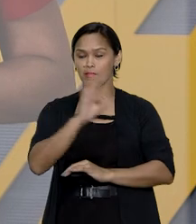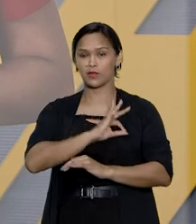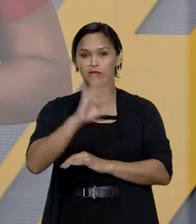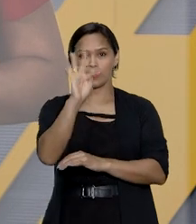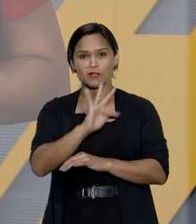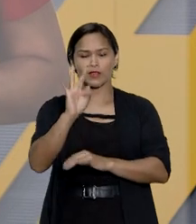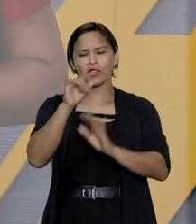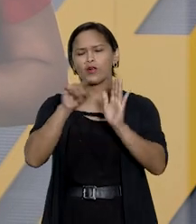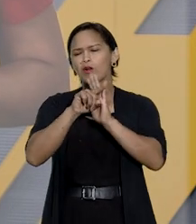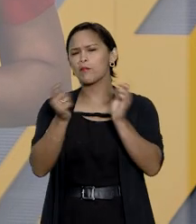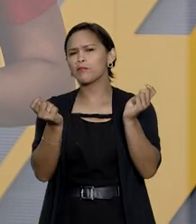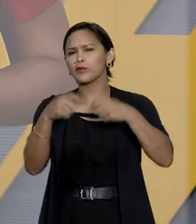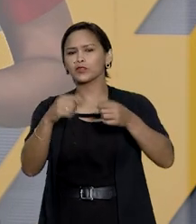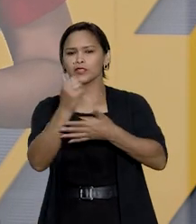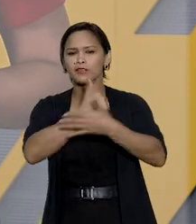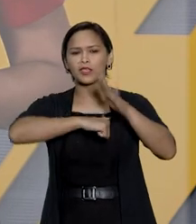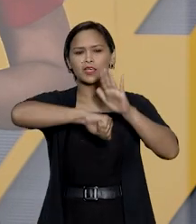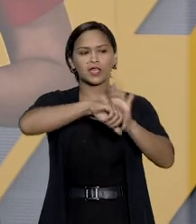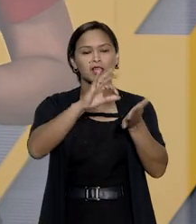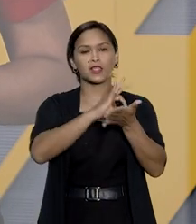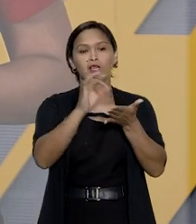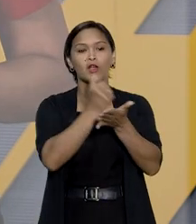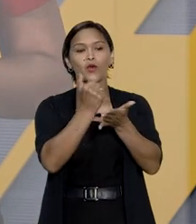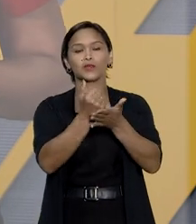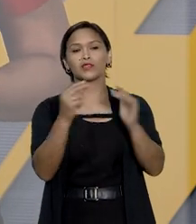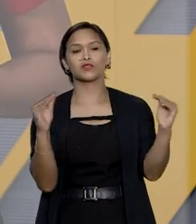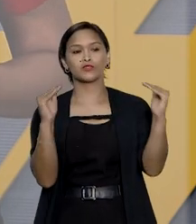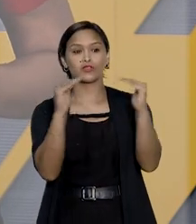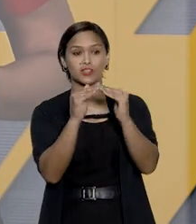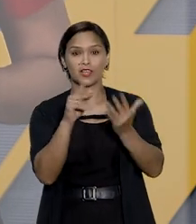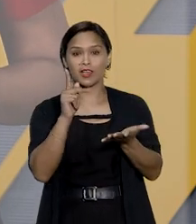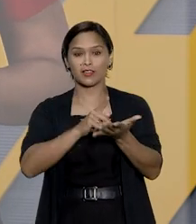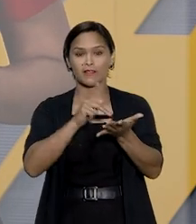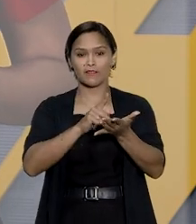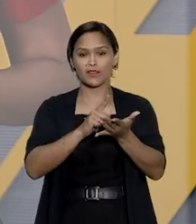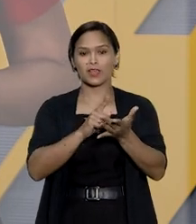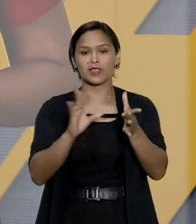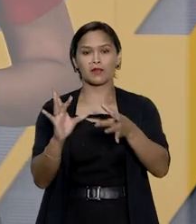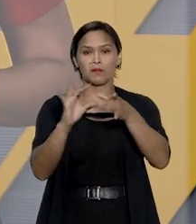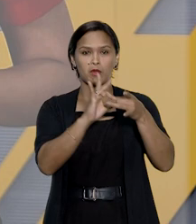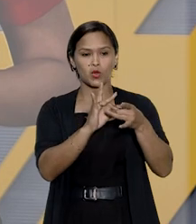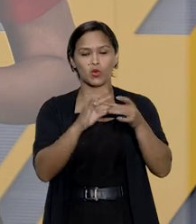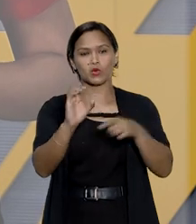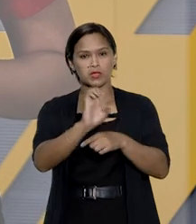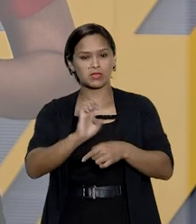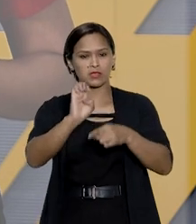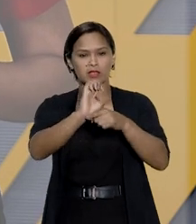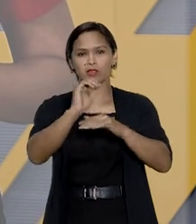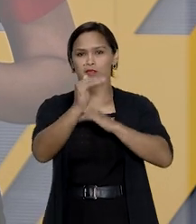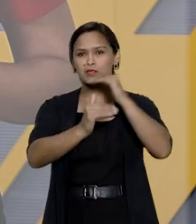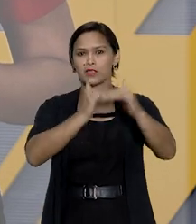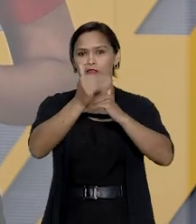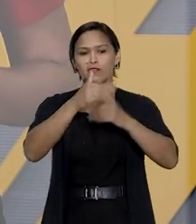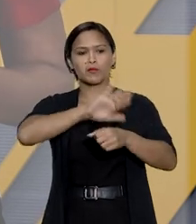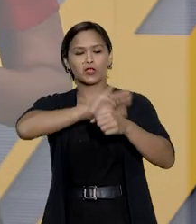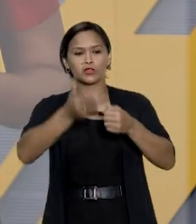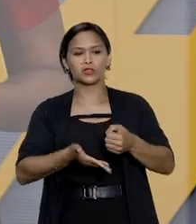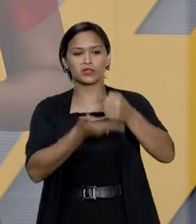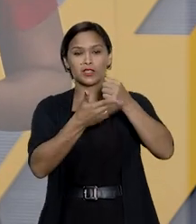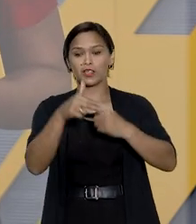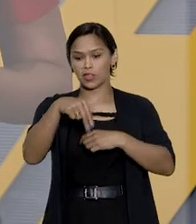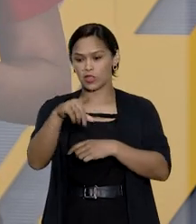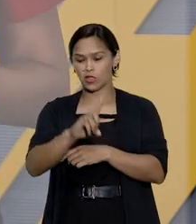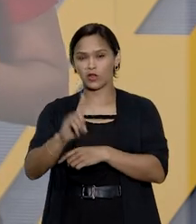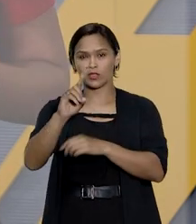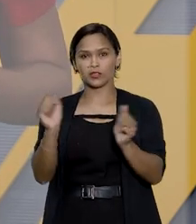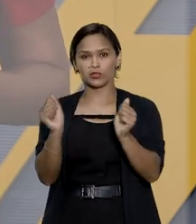Federal apura possíveis crimes na contratação direta efetuada pelo Consórcio Interestadual de Desenvolvimento Sustentável do